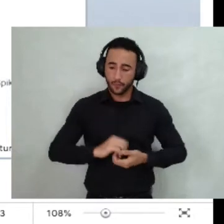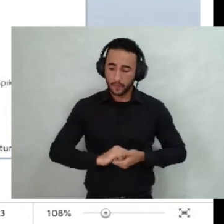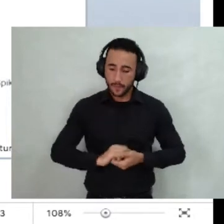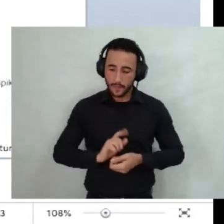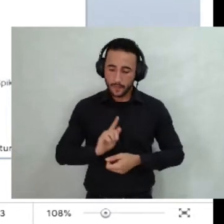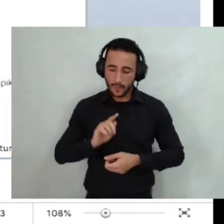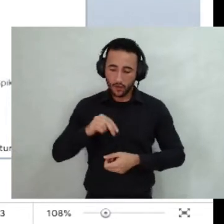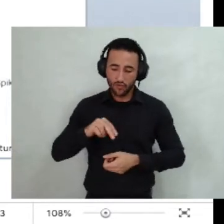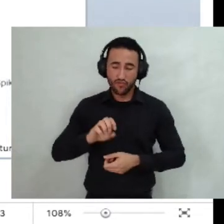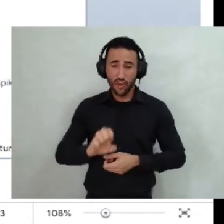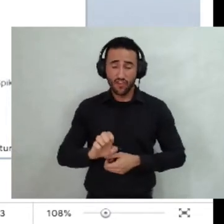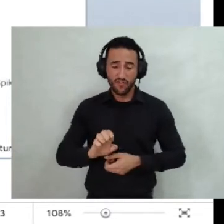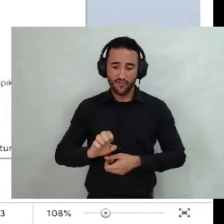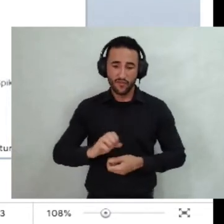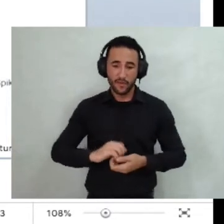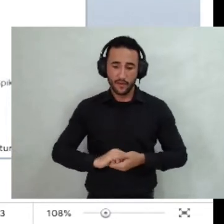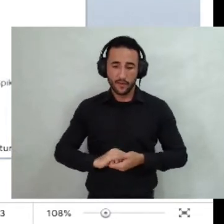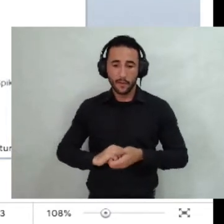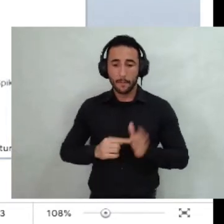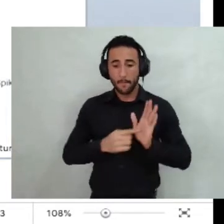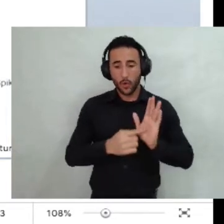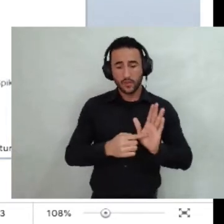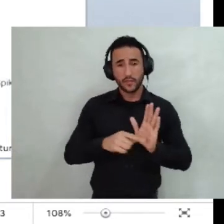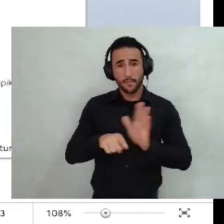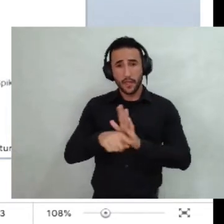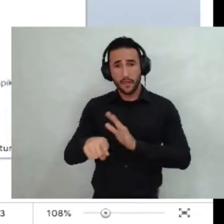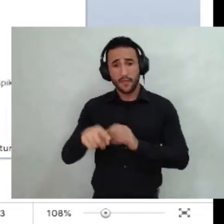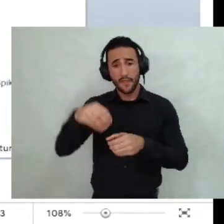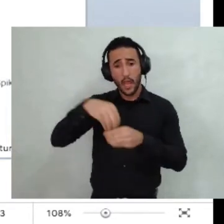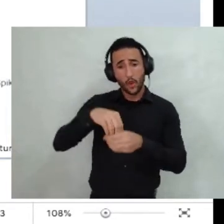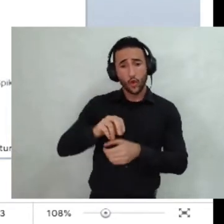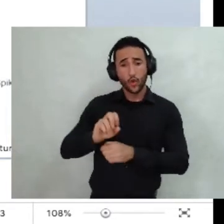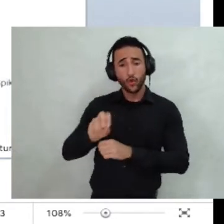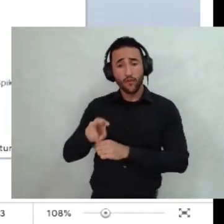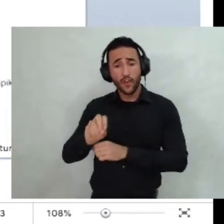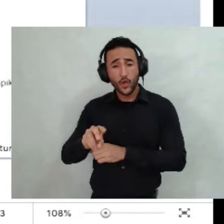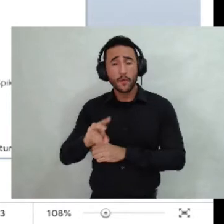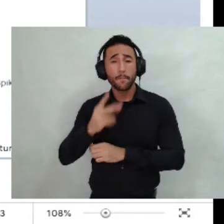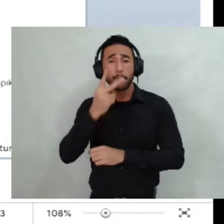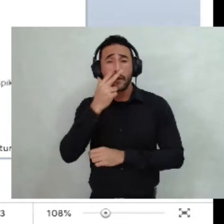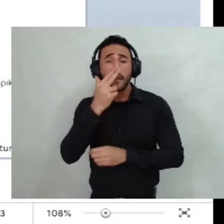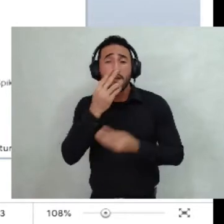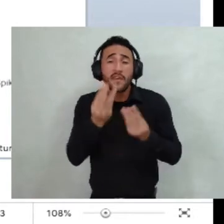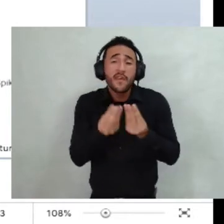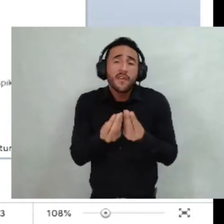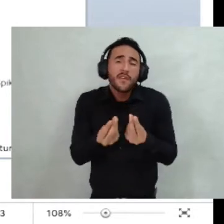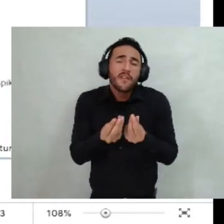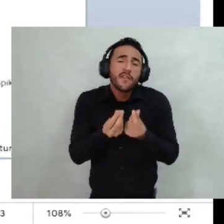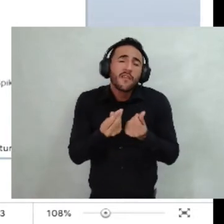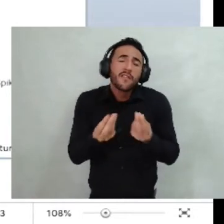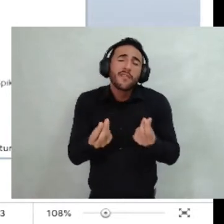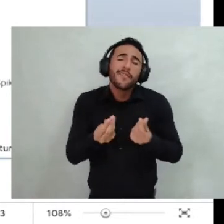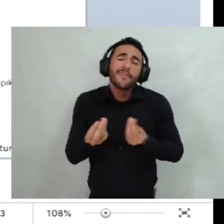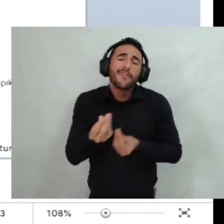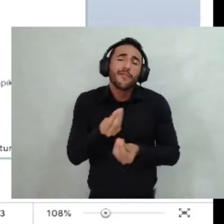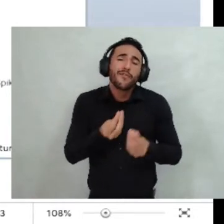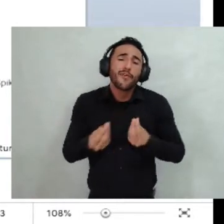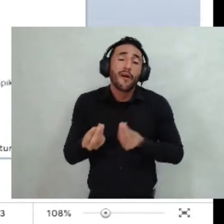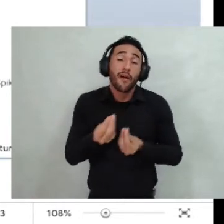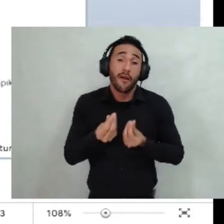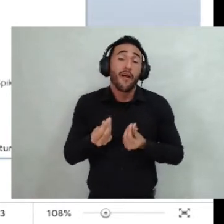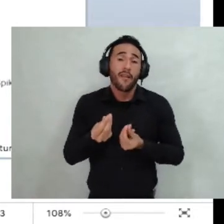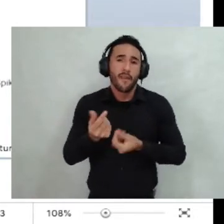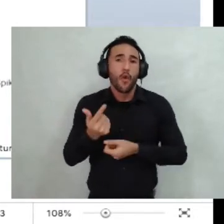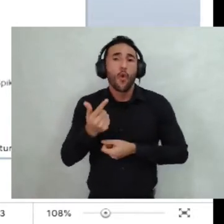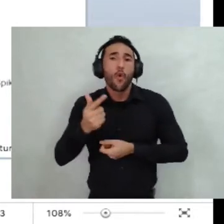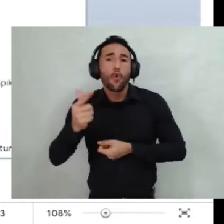também externo no vírus, é um gene muito sensível, né? Então, alguns protocolos onde